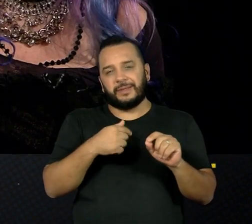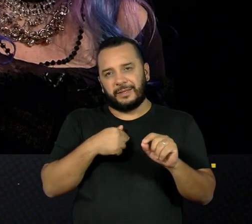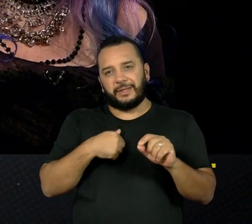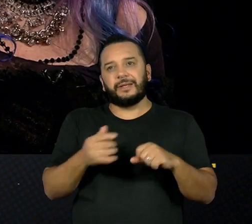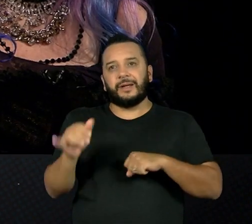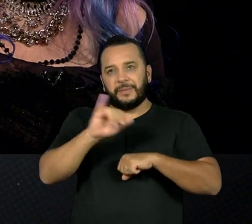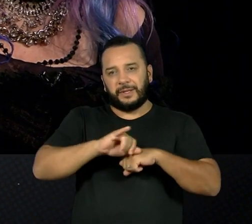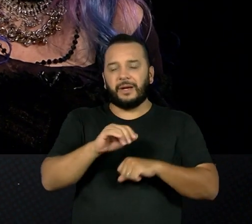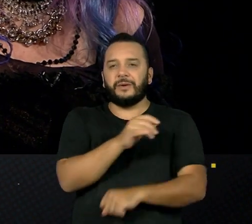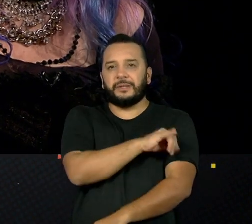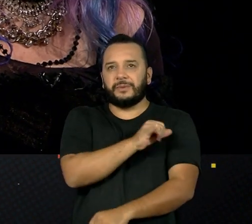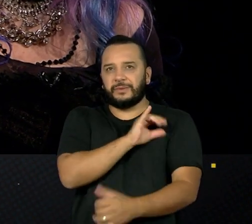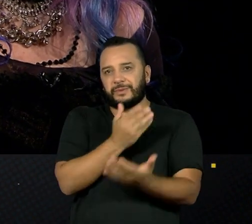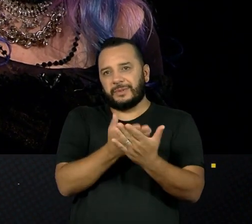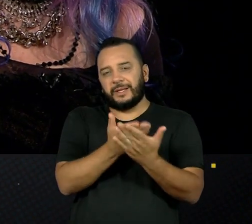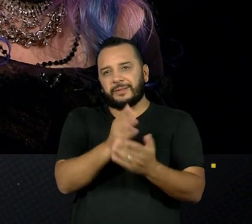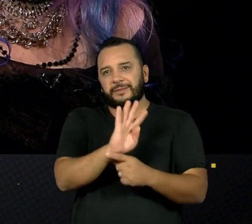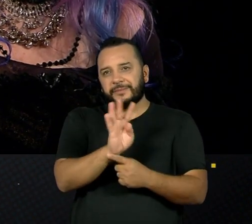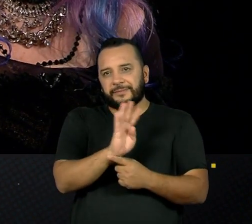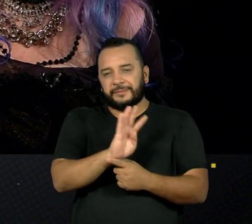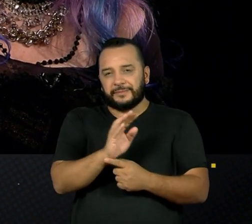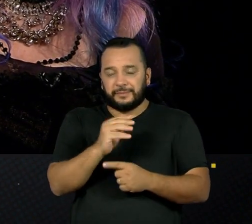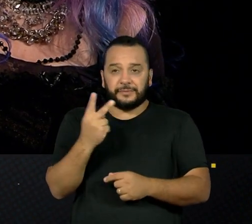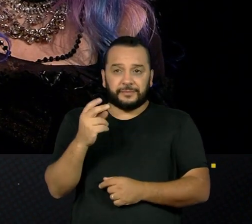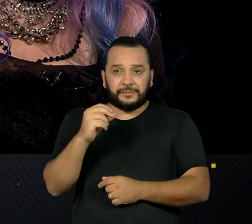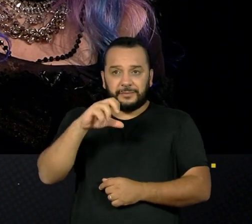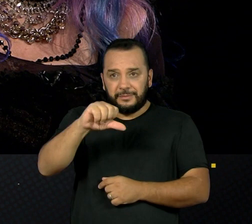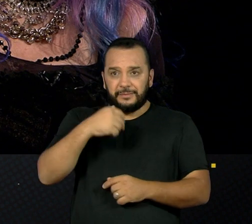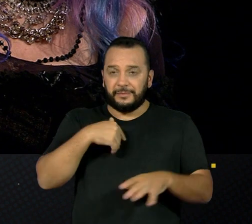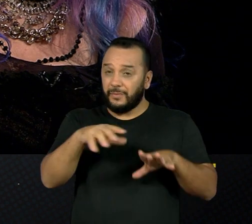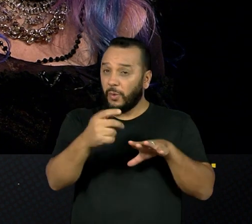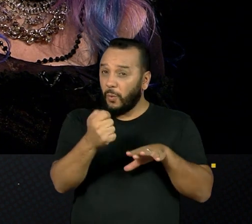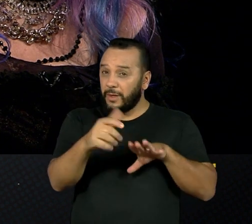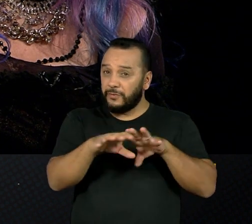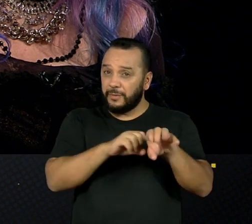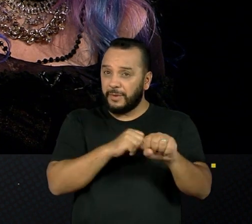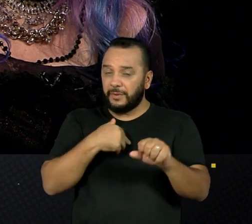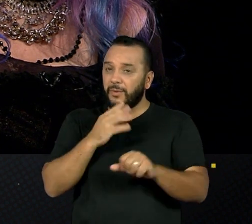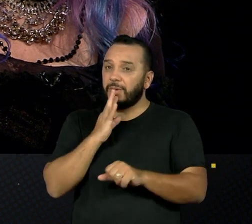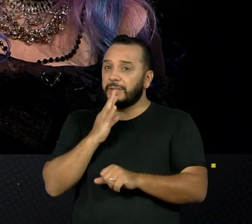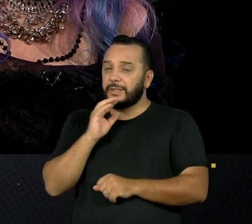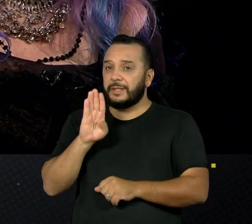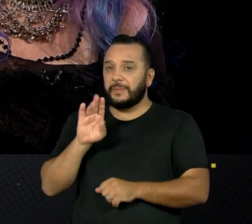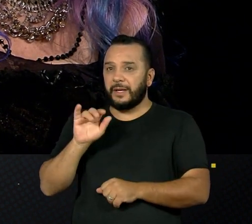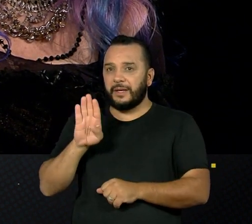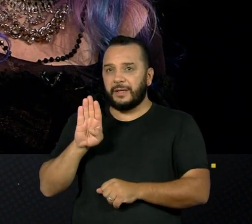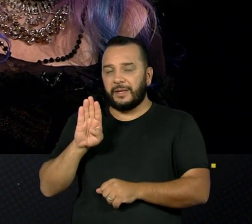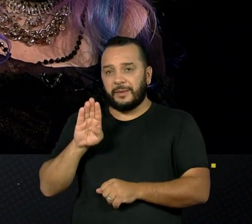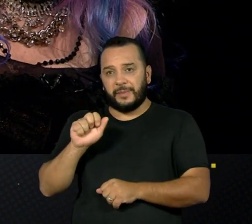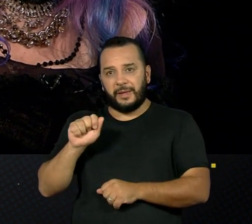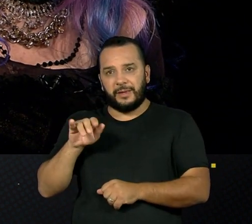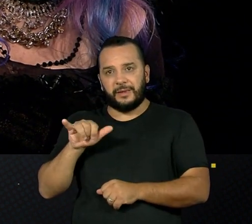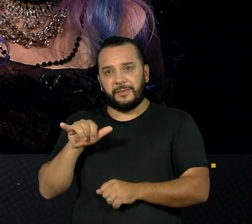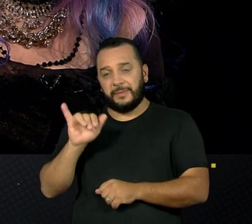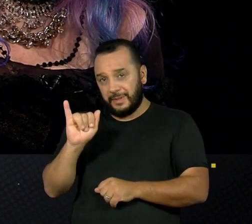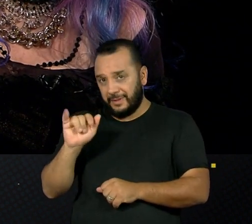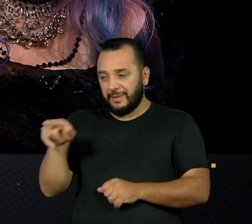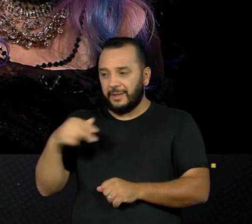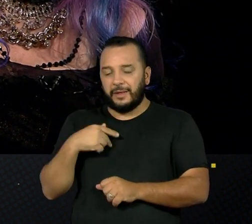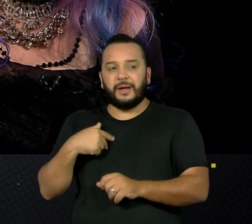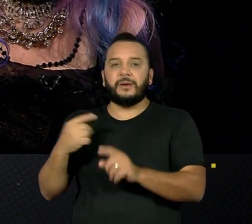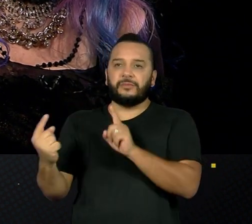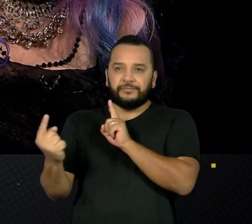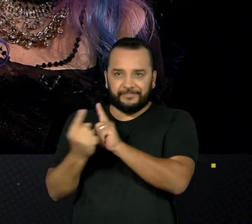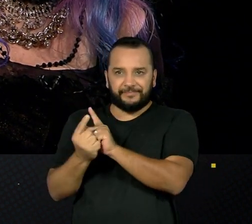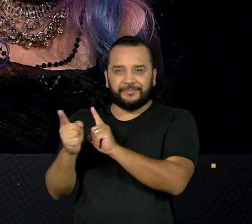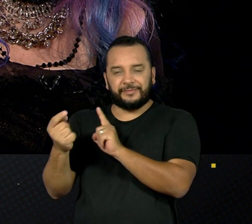cinema. Em 2009, quando eu estava terminando o curso, eu conheci a Baby e a gente passou a construir essa ideia de fazer um documentário, um filme juntos,